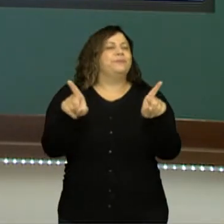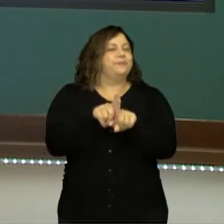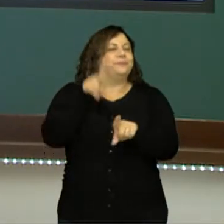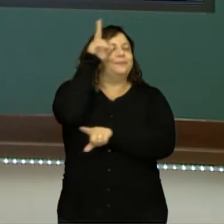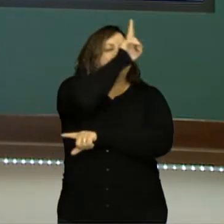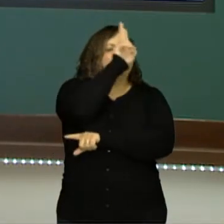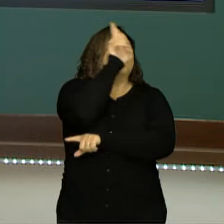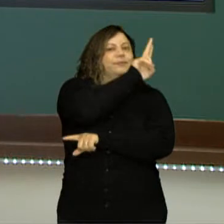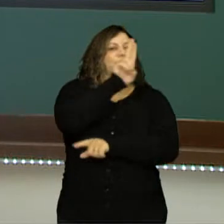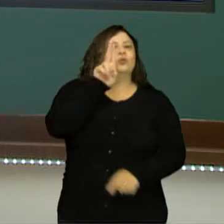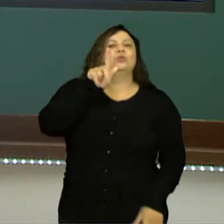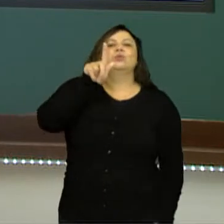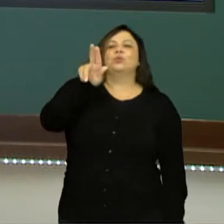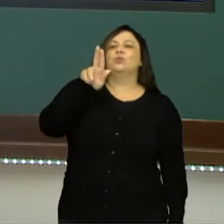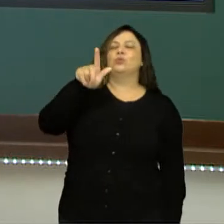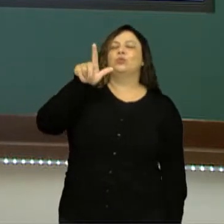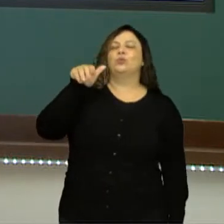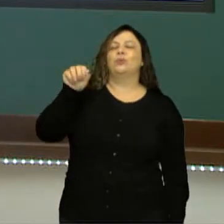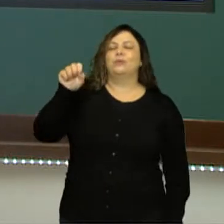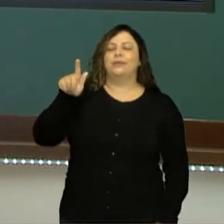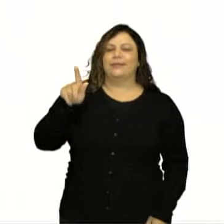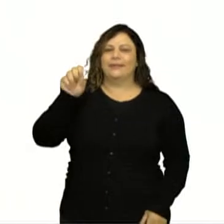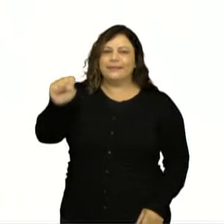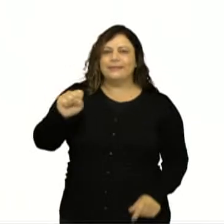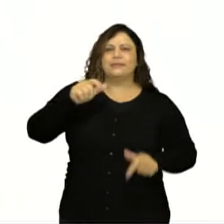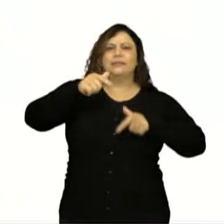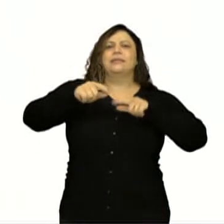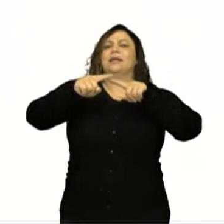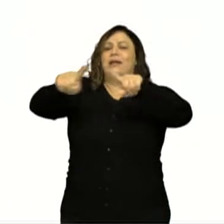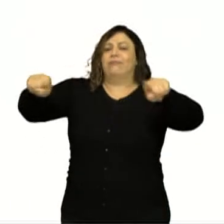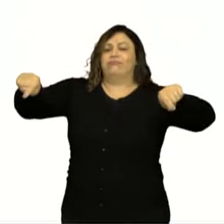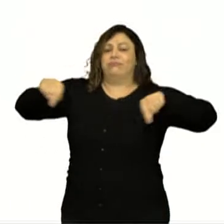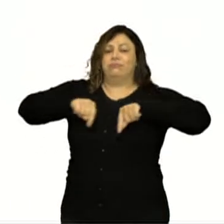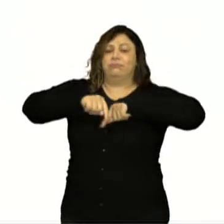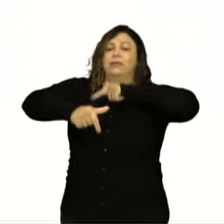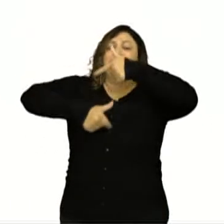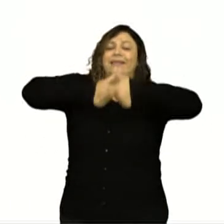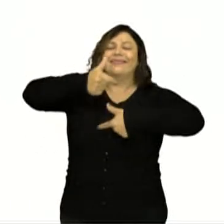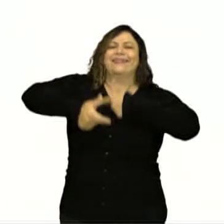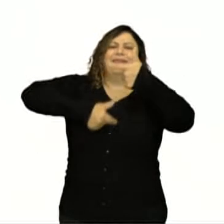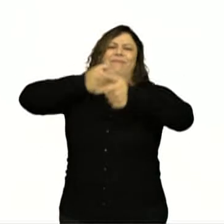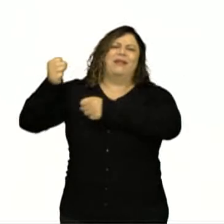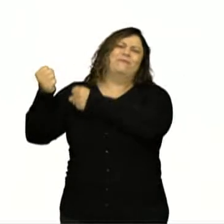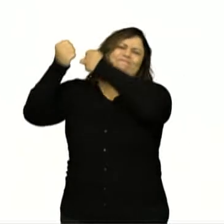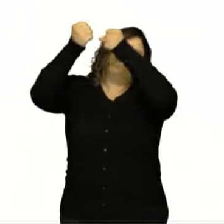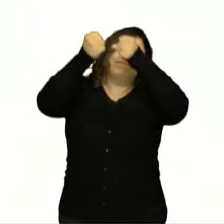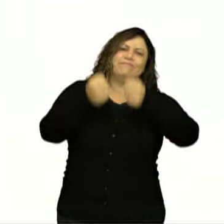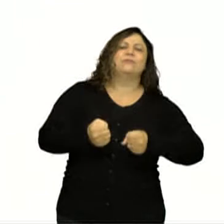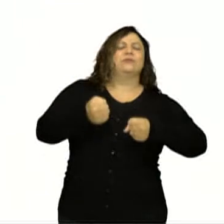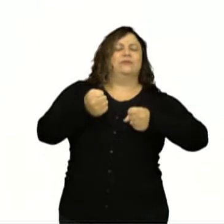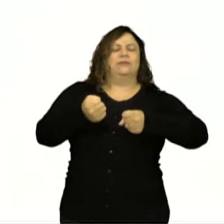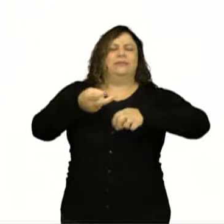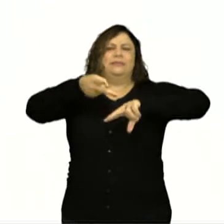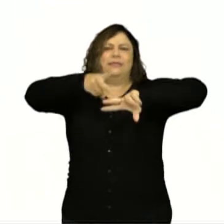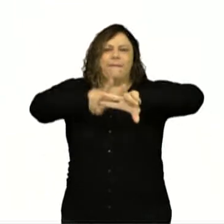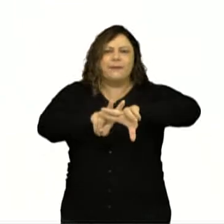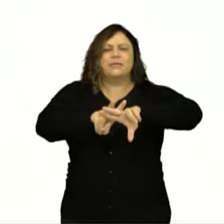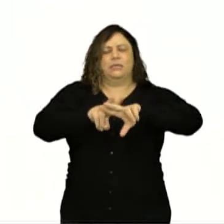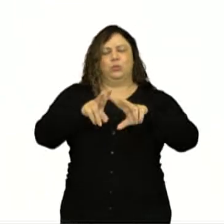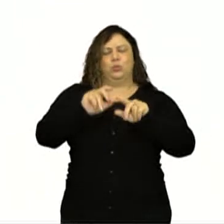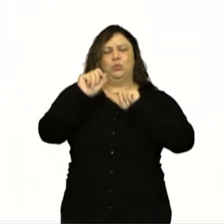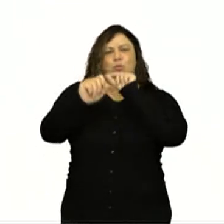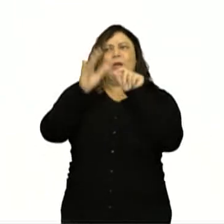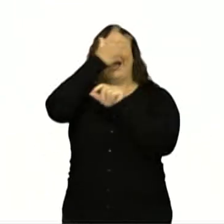gulags, os campos de trabalhos forçados, onde os chamados traidores da